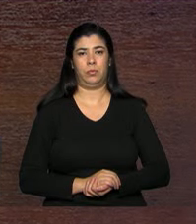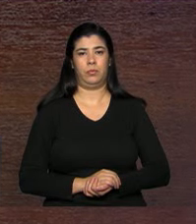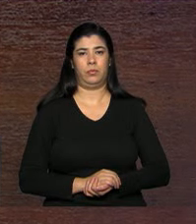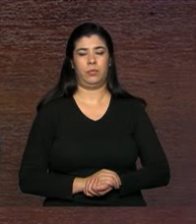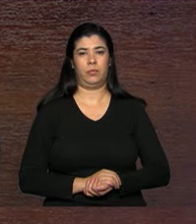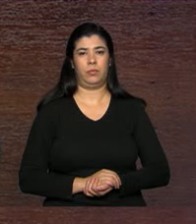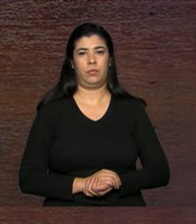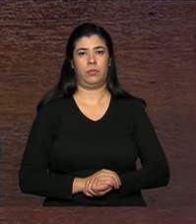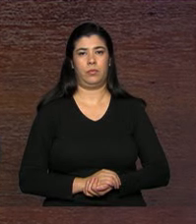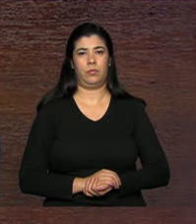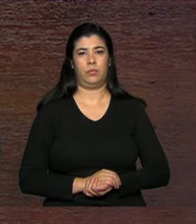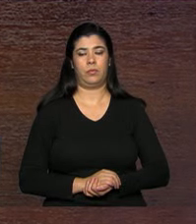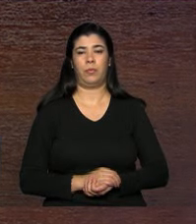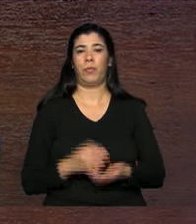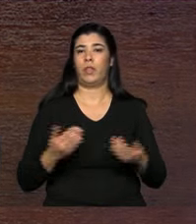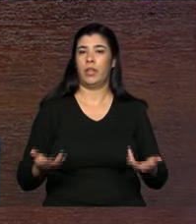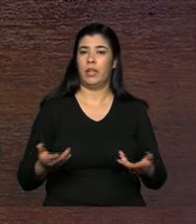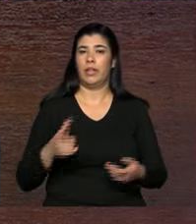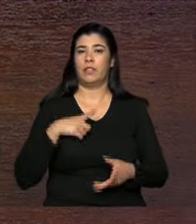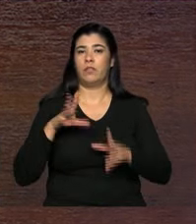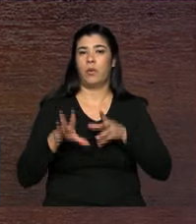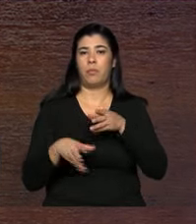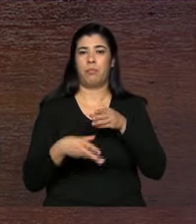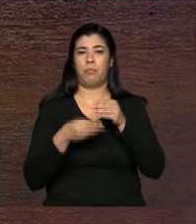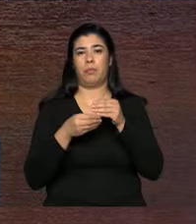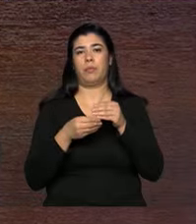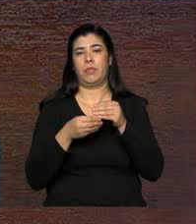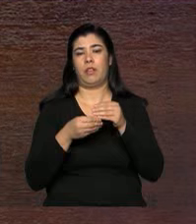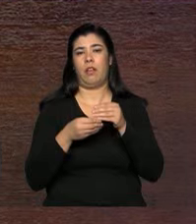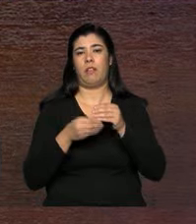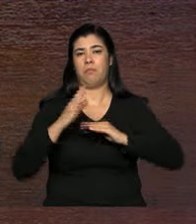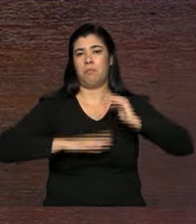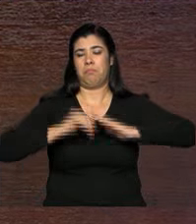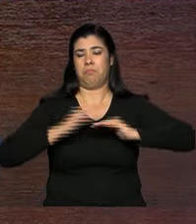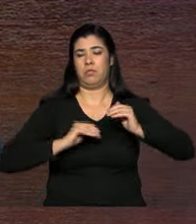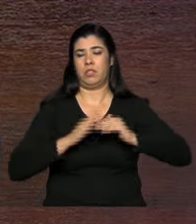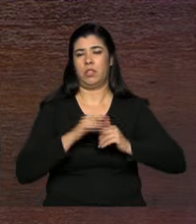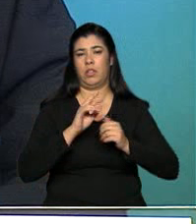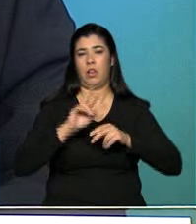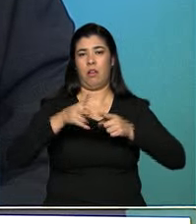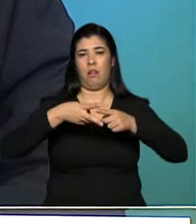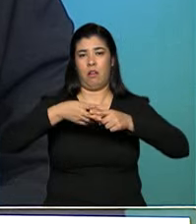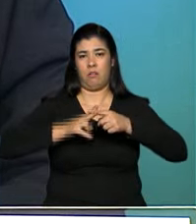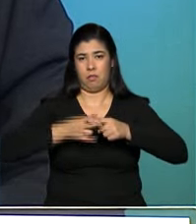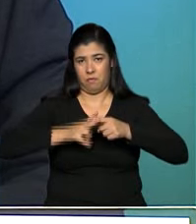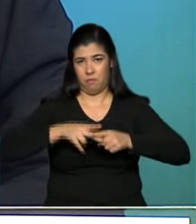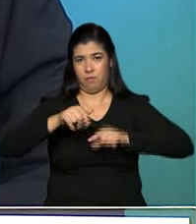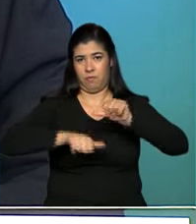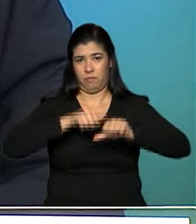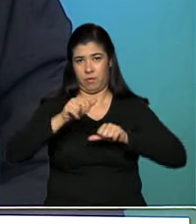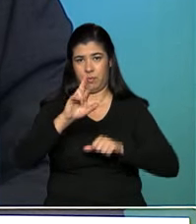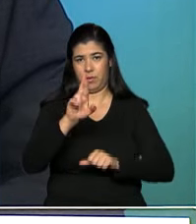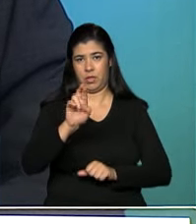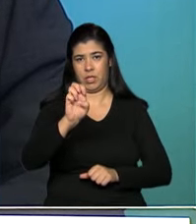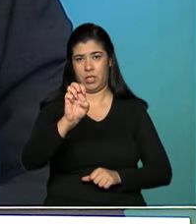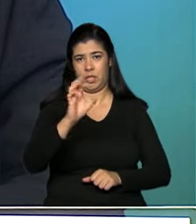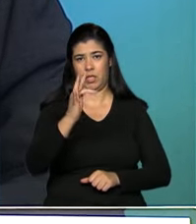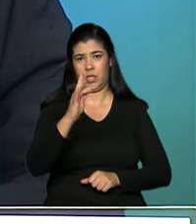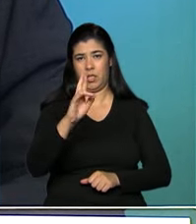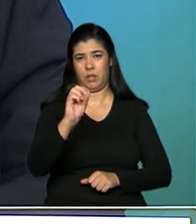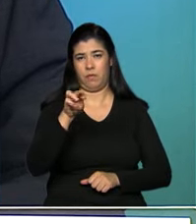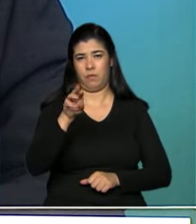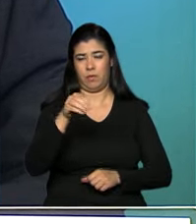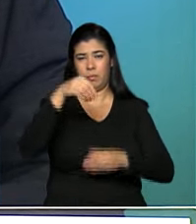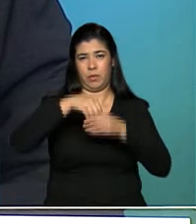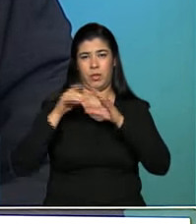a implementação da reforma administrativa envolve vários tipos de ações por exemplo a criação de cargos ou ou